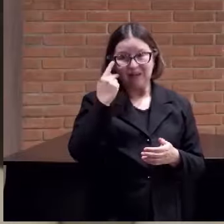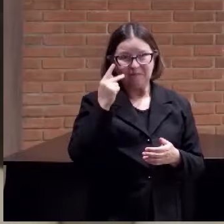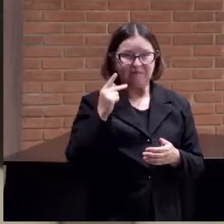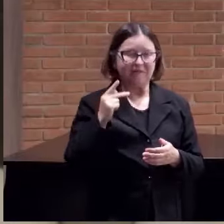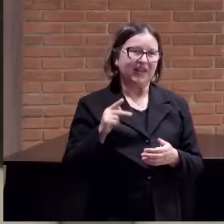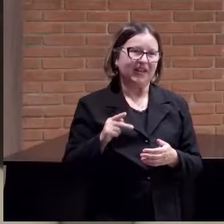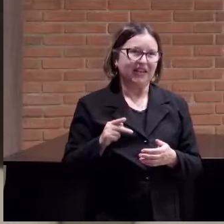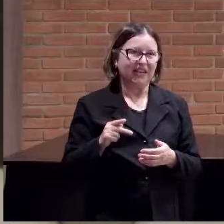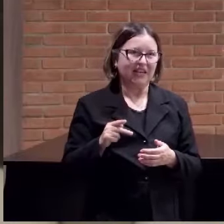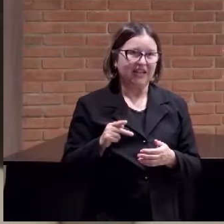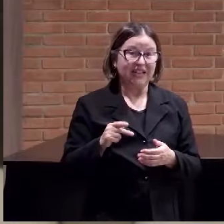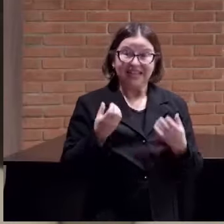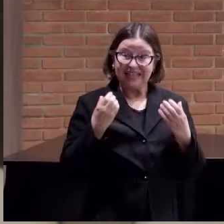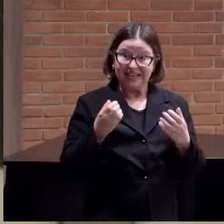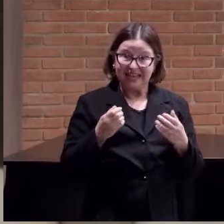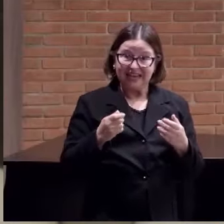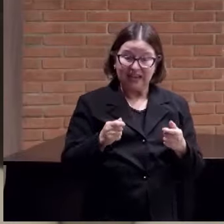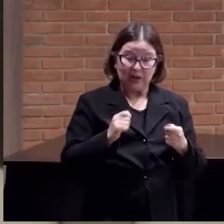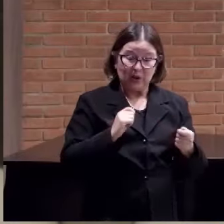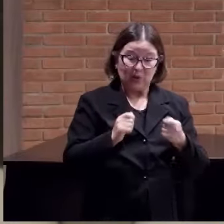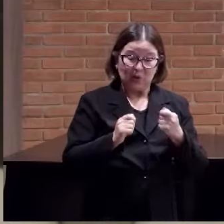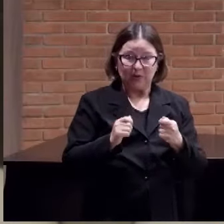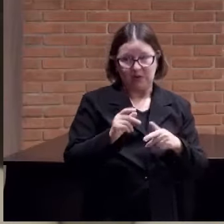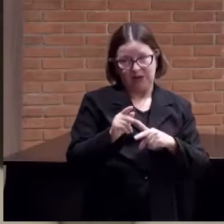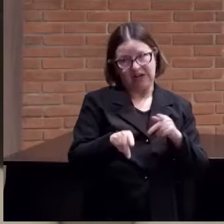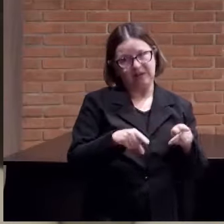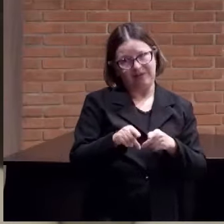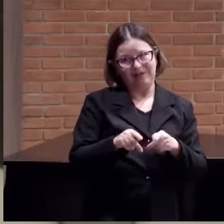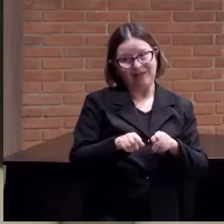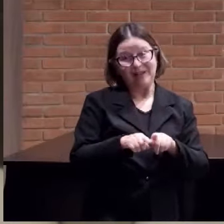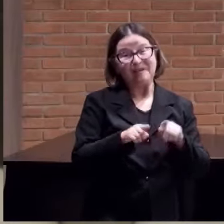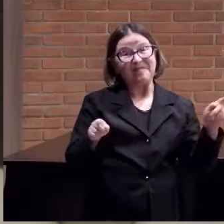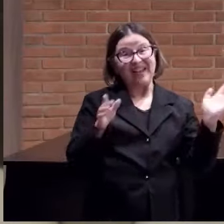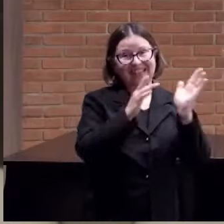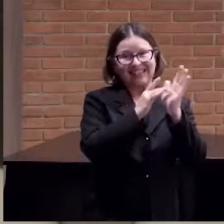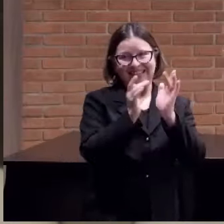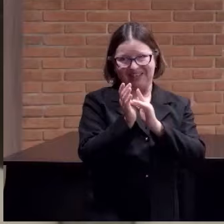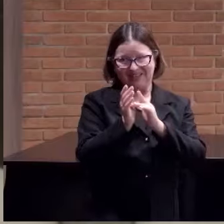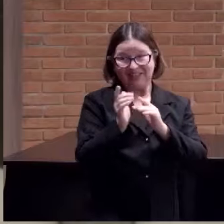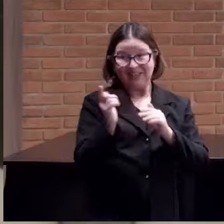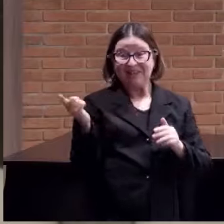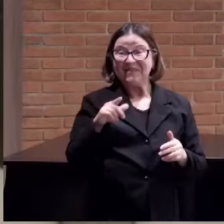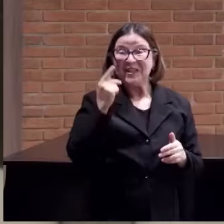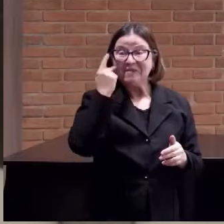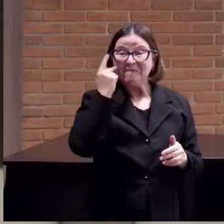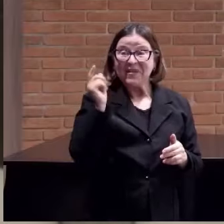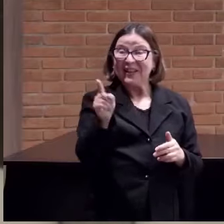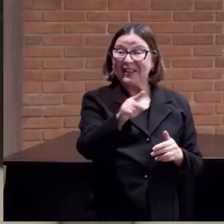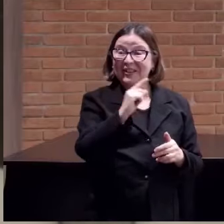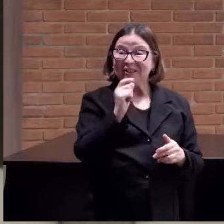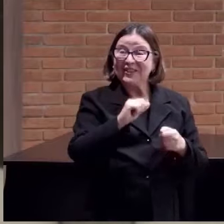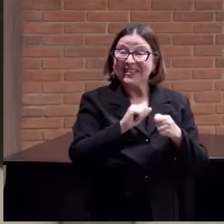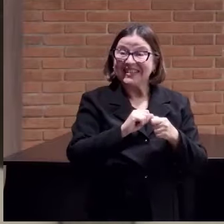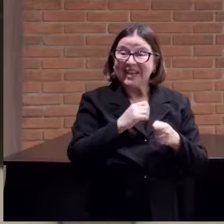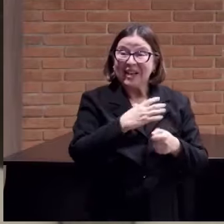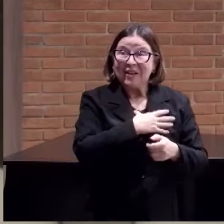pessoas sob controle. Ele veio para nos fazer filhos do nosso Pai Celestial.